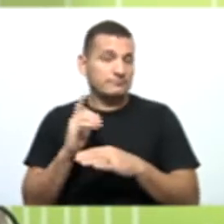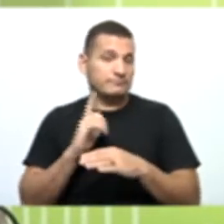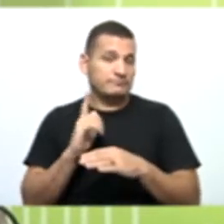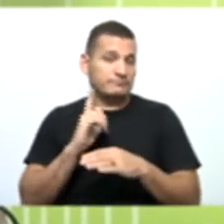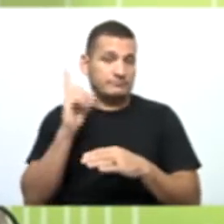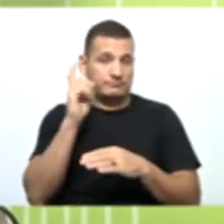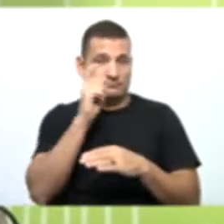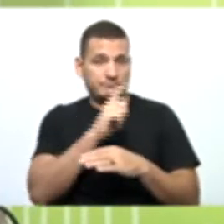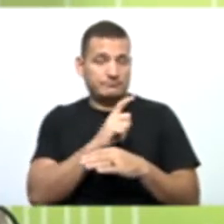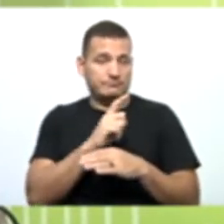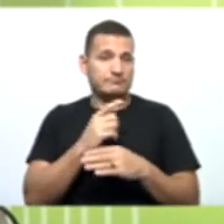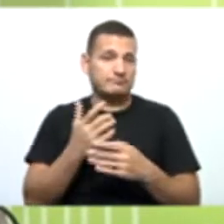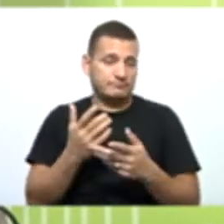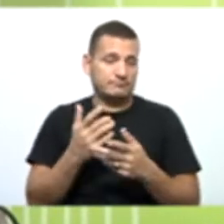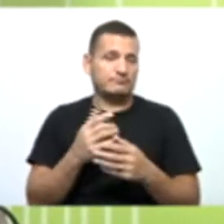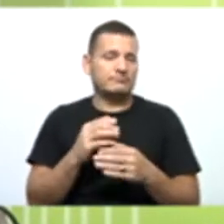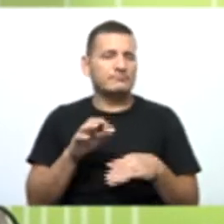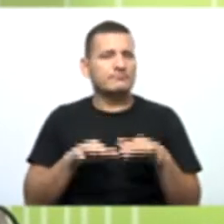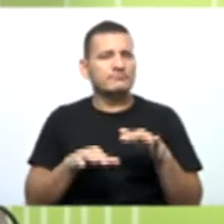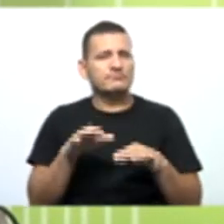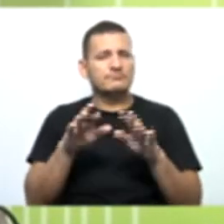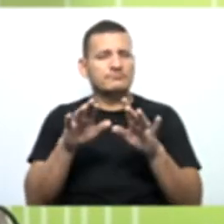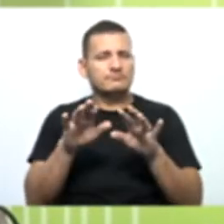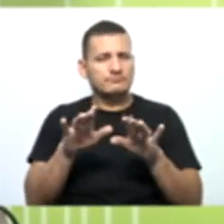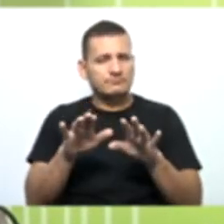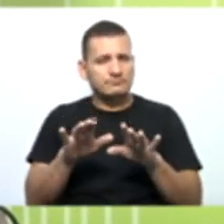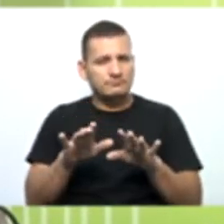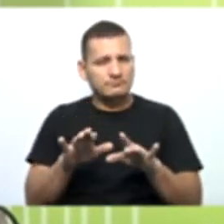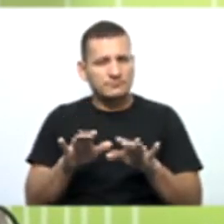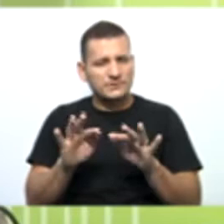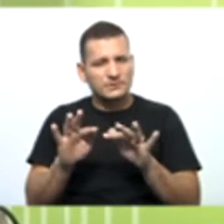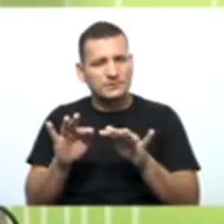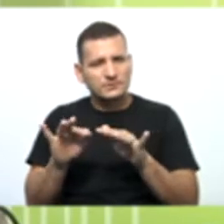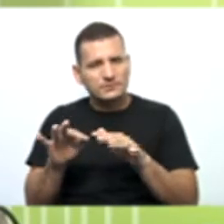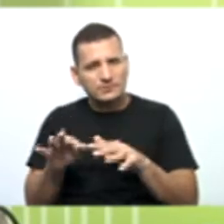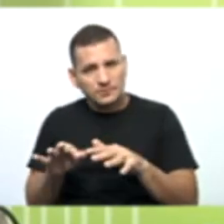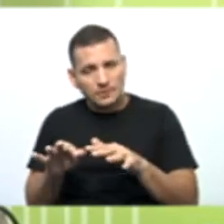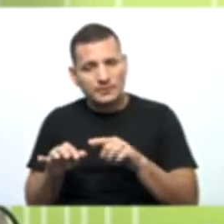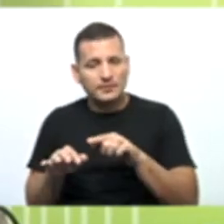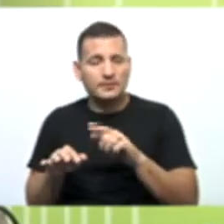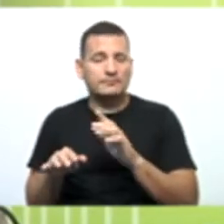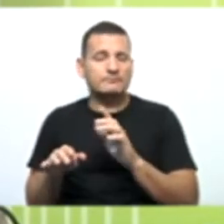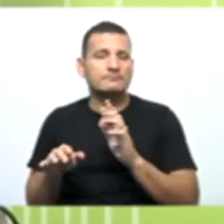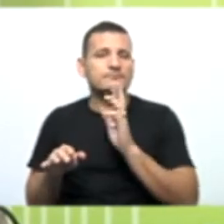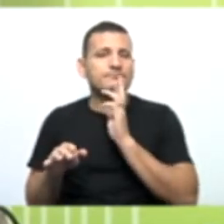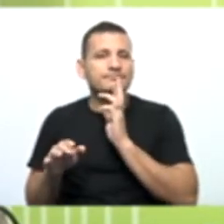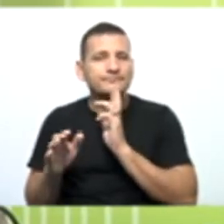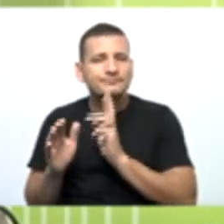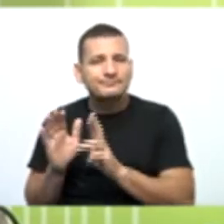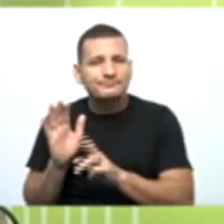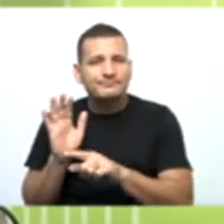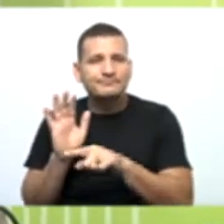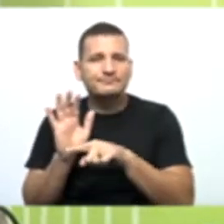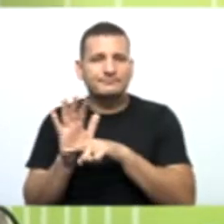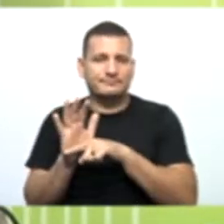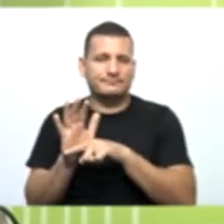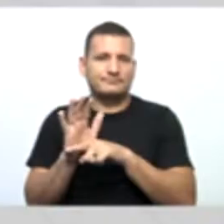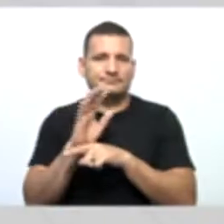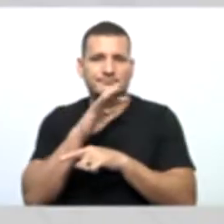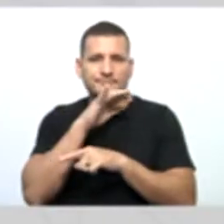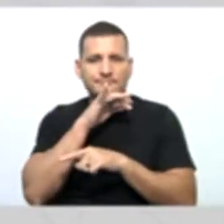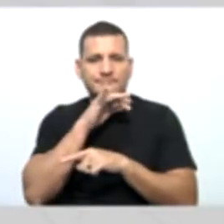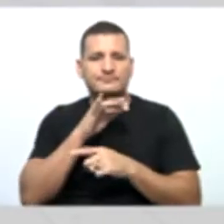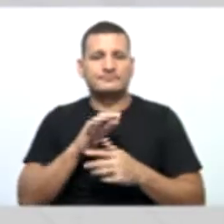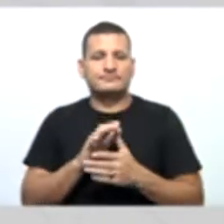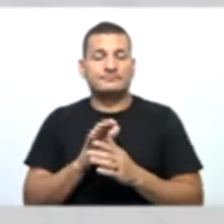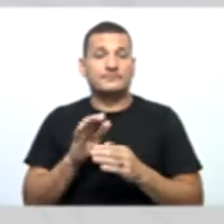final do seu desenvolvimento e não ter um bom resultado, certo? Então vamos aqui, ó. Primeiro vamos